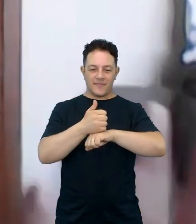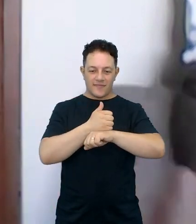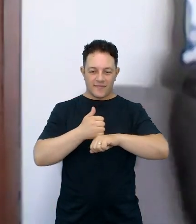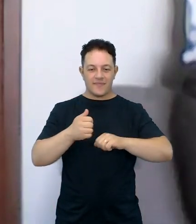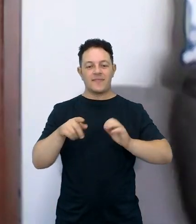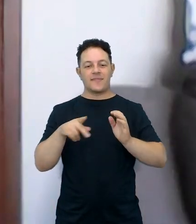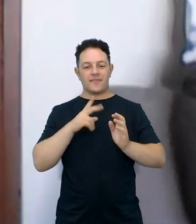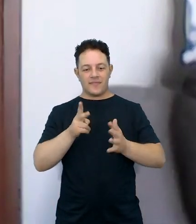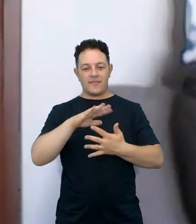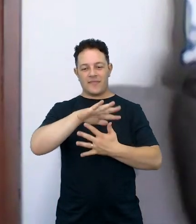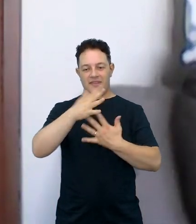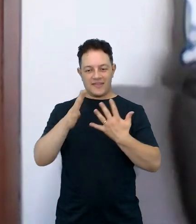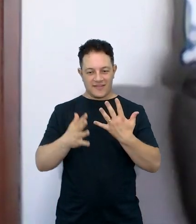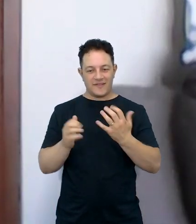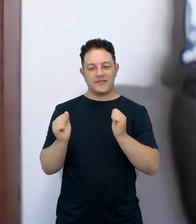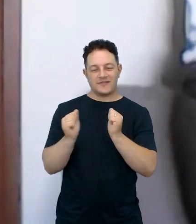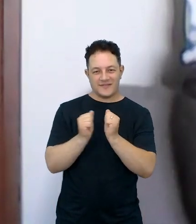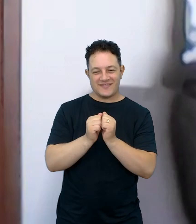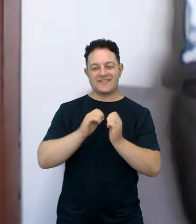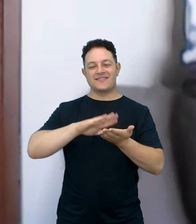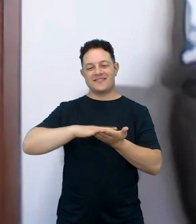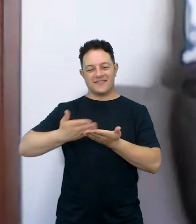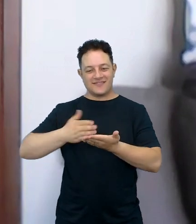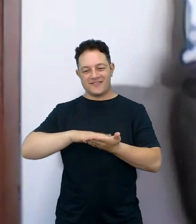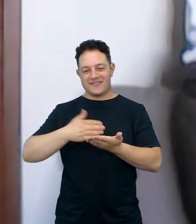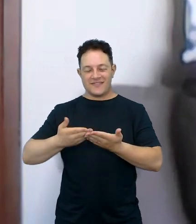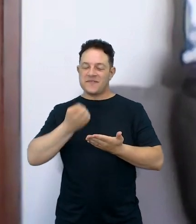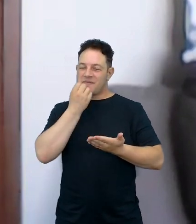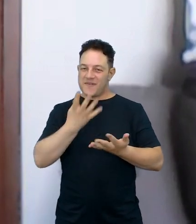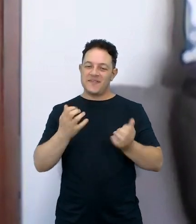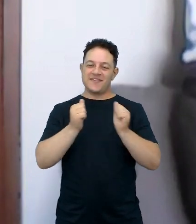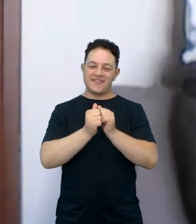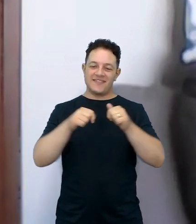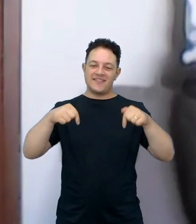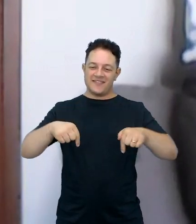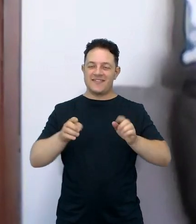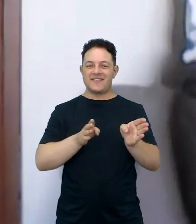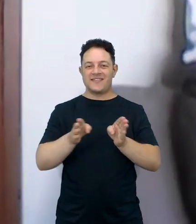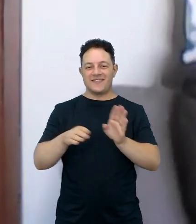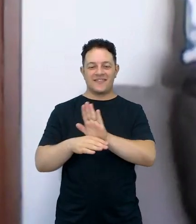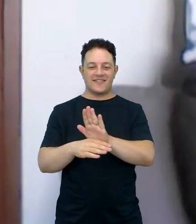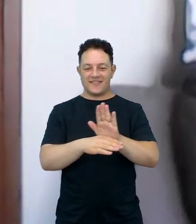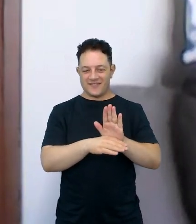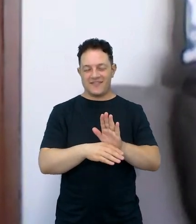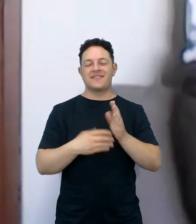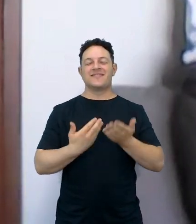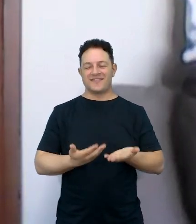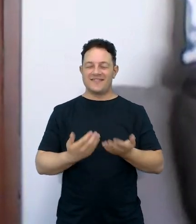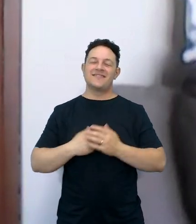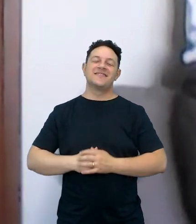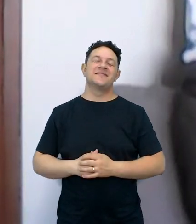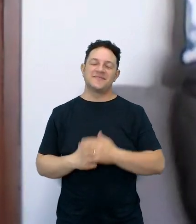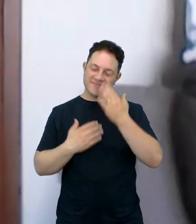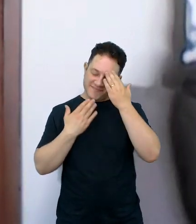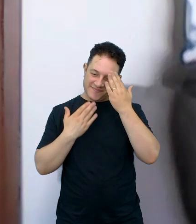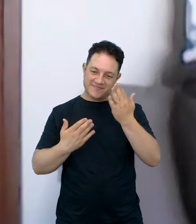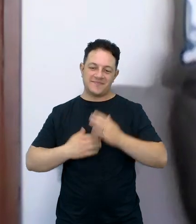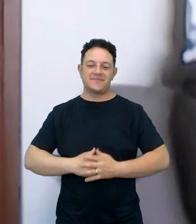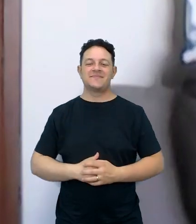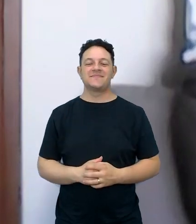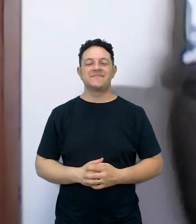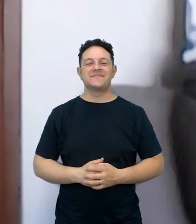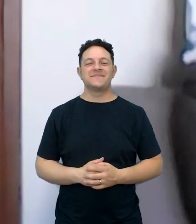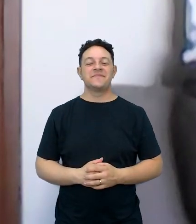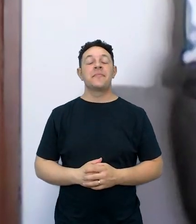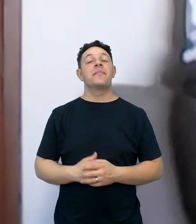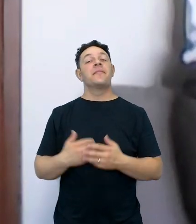que estão sempre junto aí conosco, né, agraciando aqui o nosso trabalho, os nossos estudos, tá bom? Então,